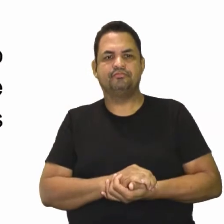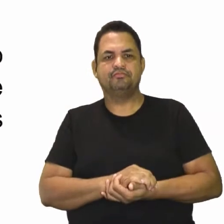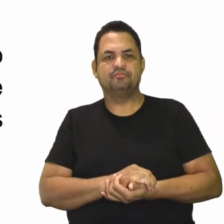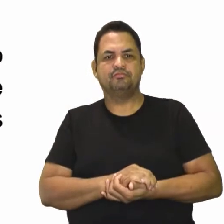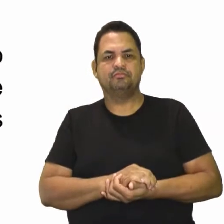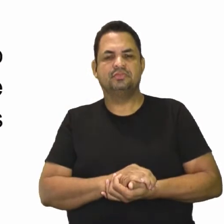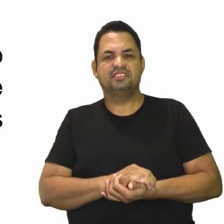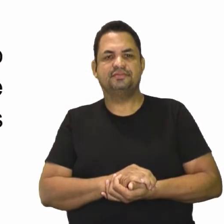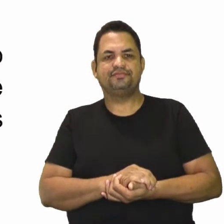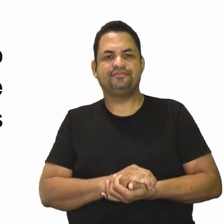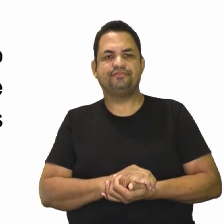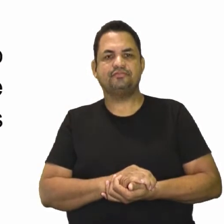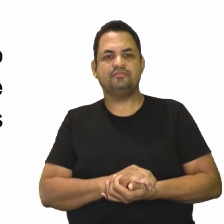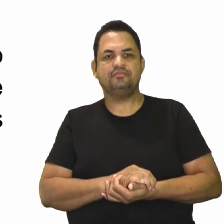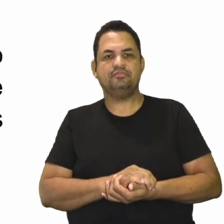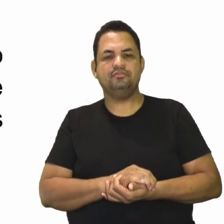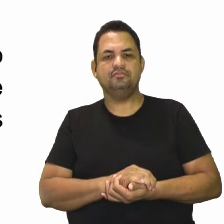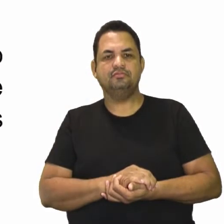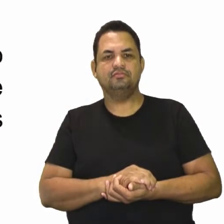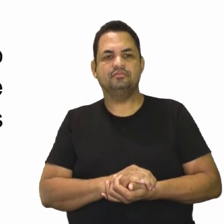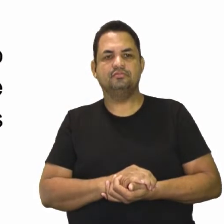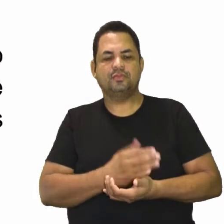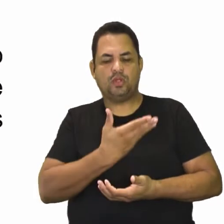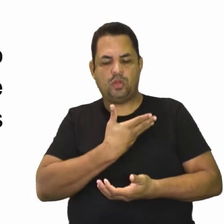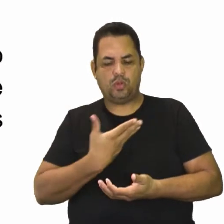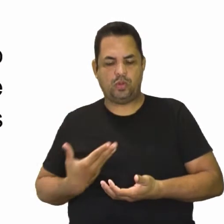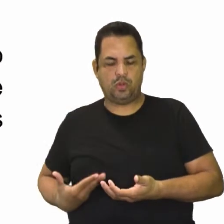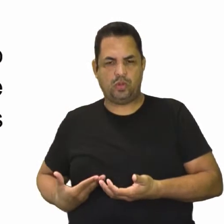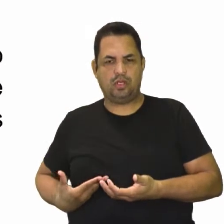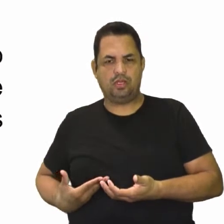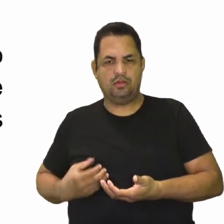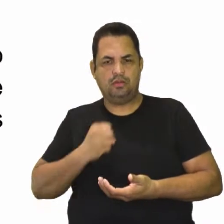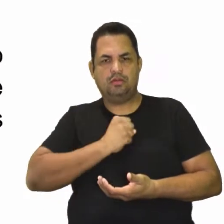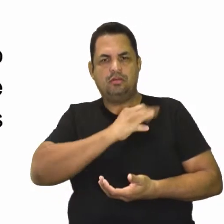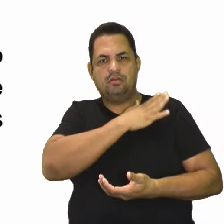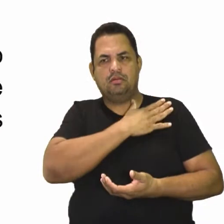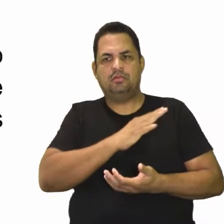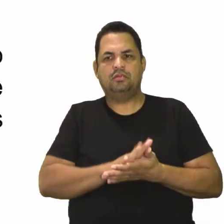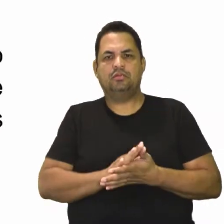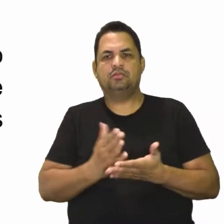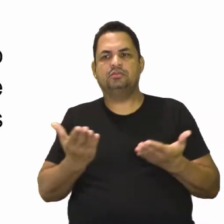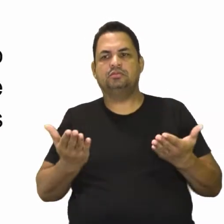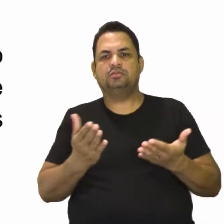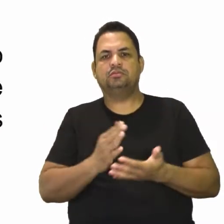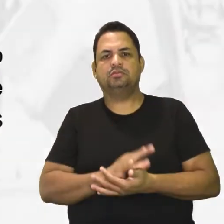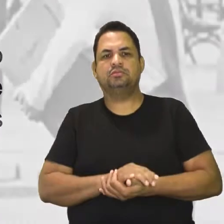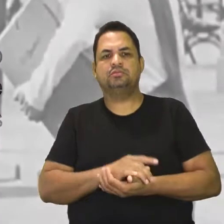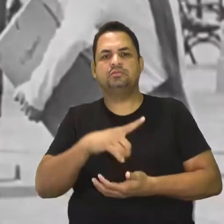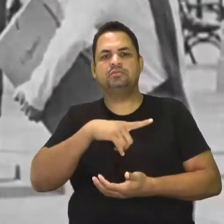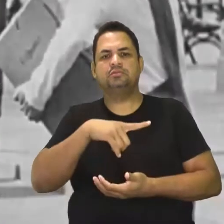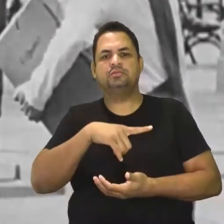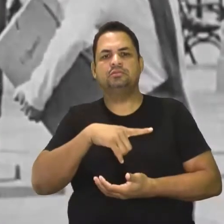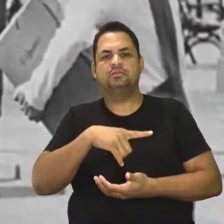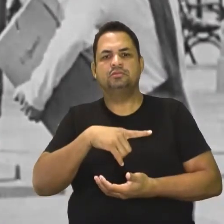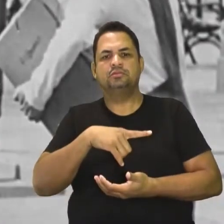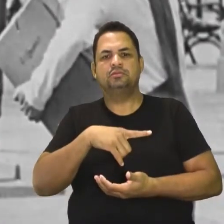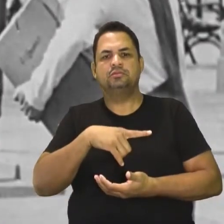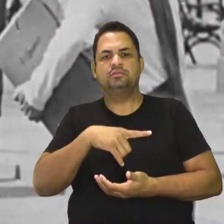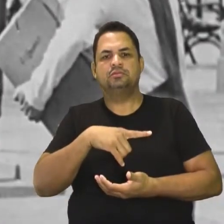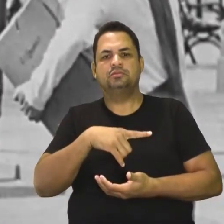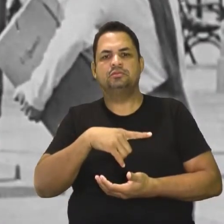após o Araguaia. No governo militar, gente, o governo militar ele tem